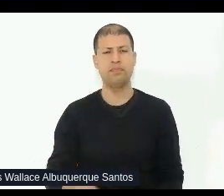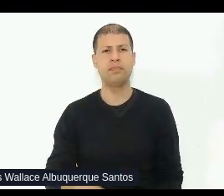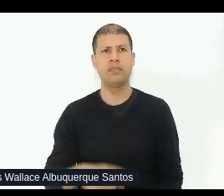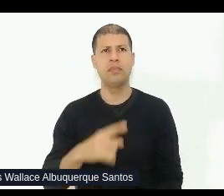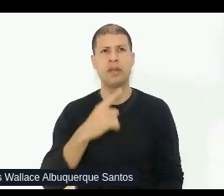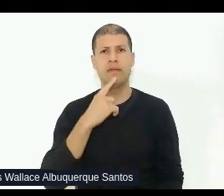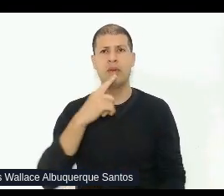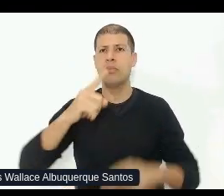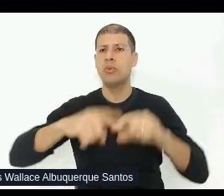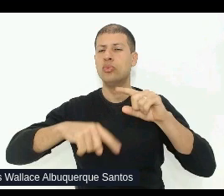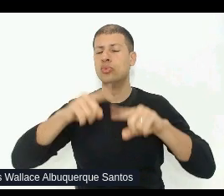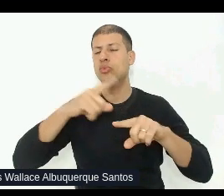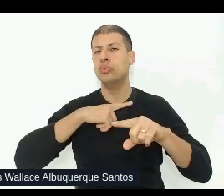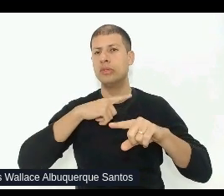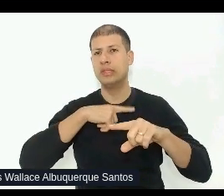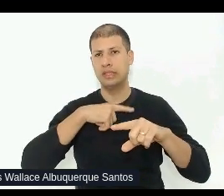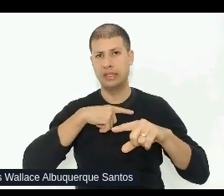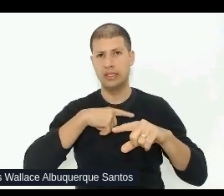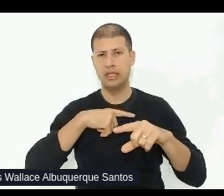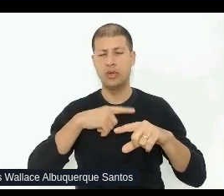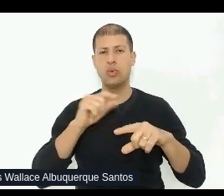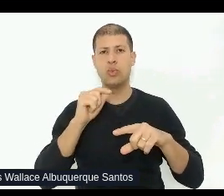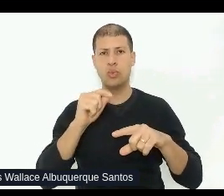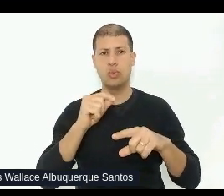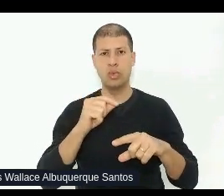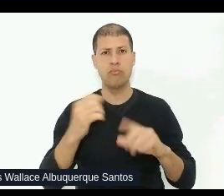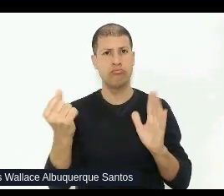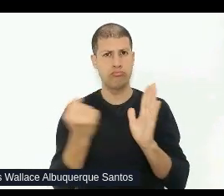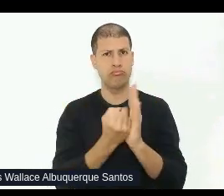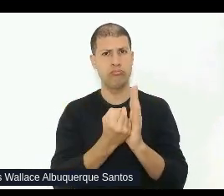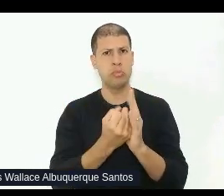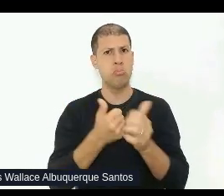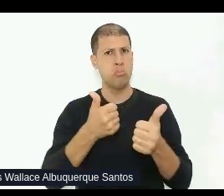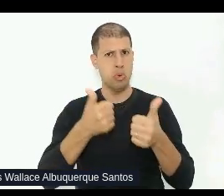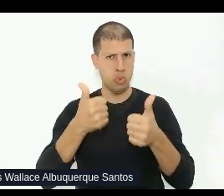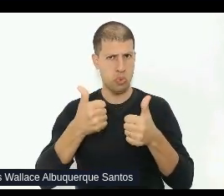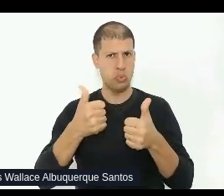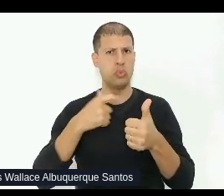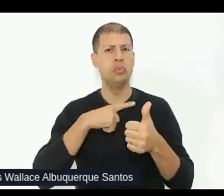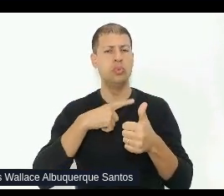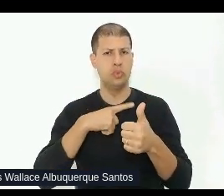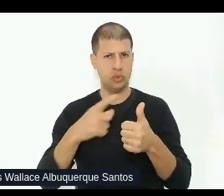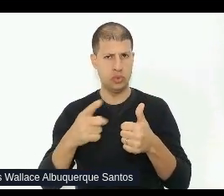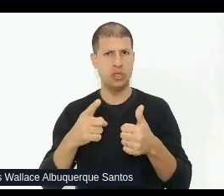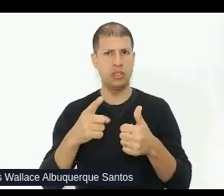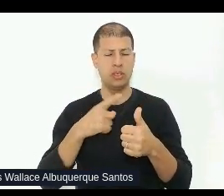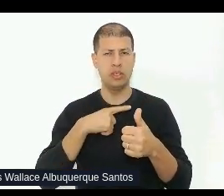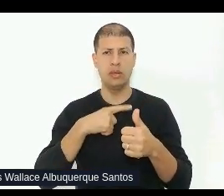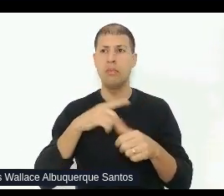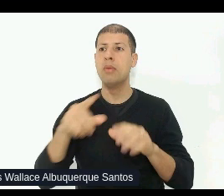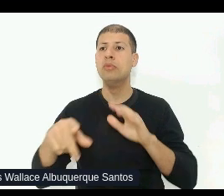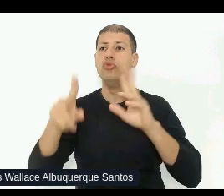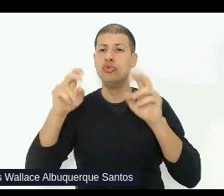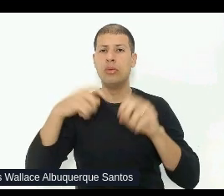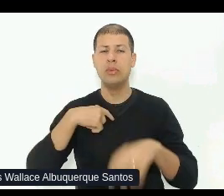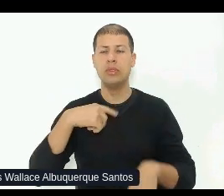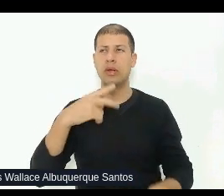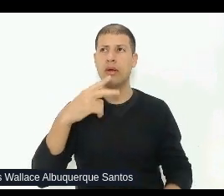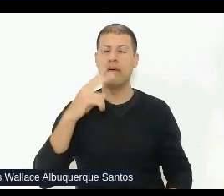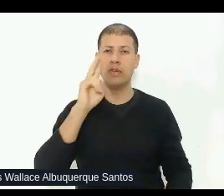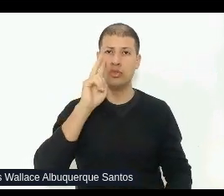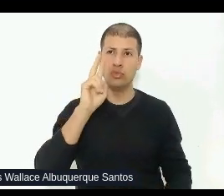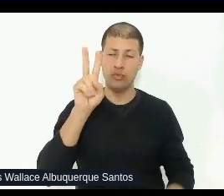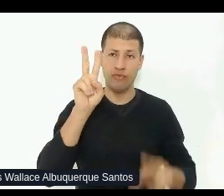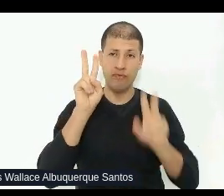a gente tinha um time de qualidade, né, que trabalhava em dupla, né, um não visual e um visual. Né,